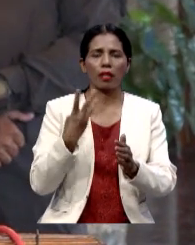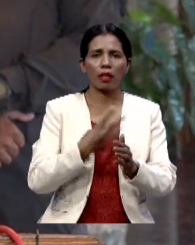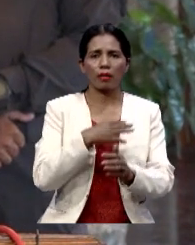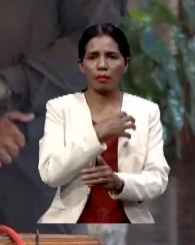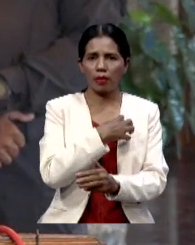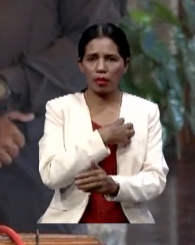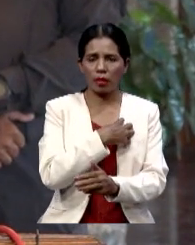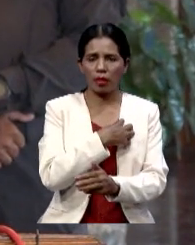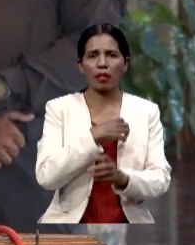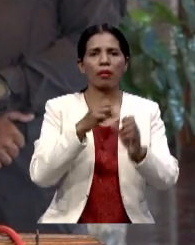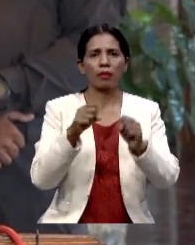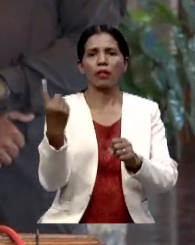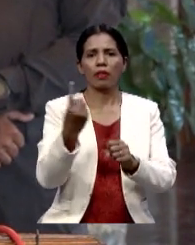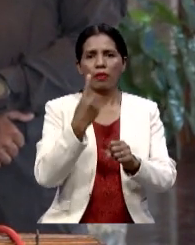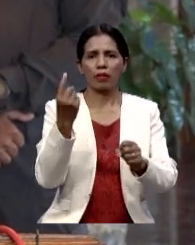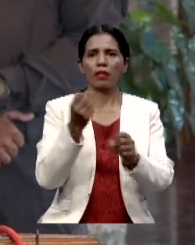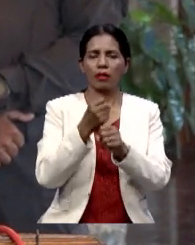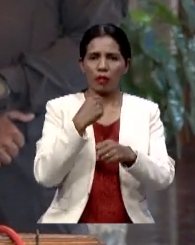polícia bel na faten halau